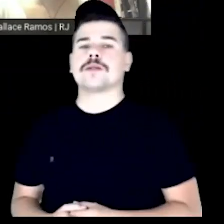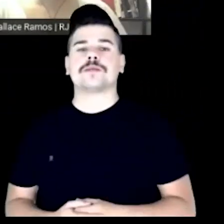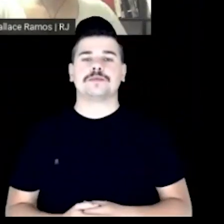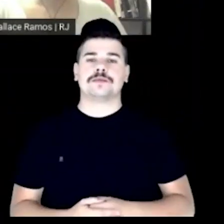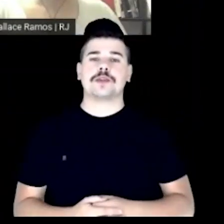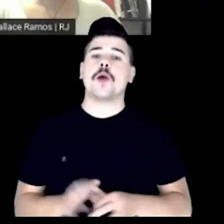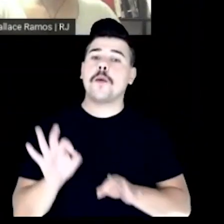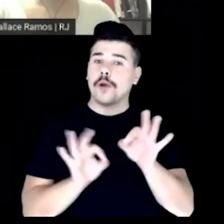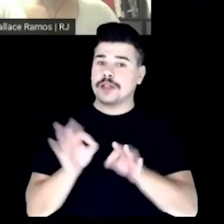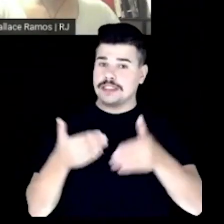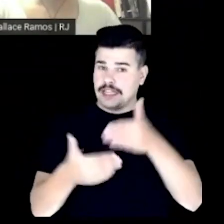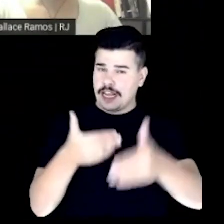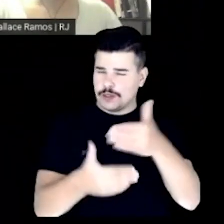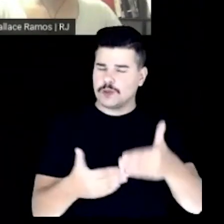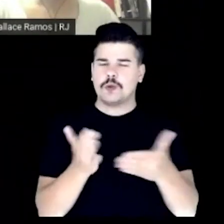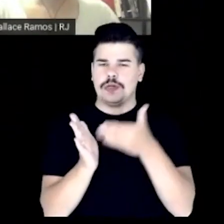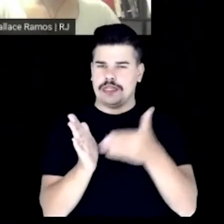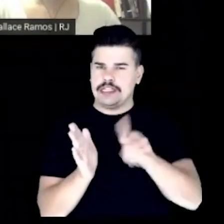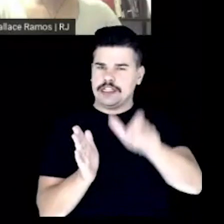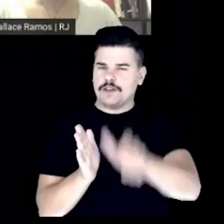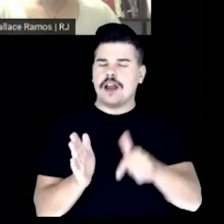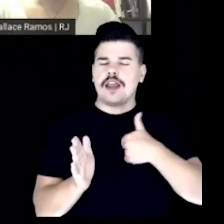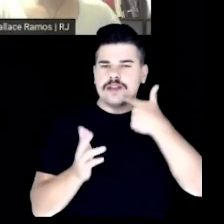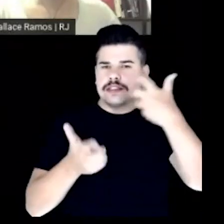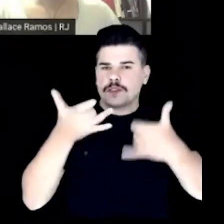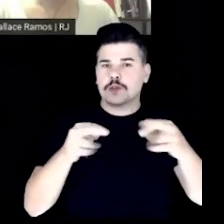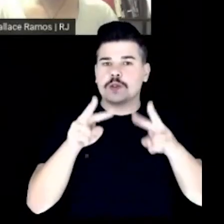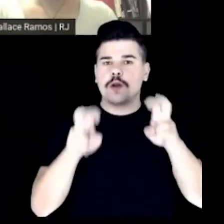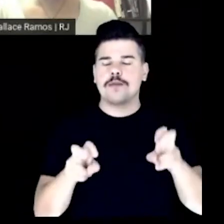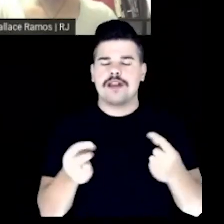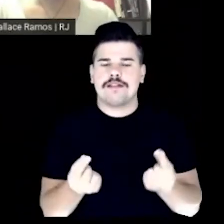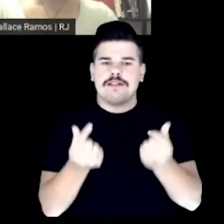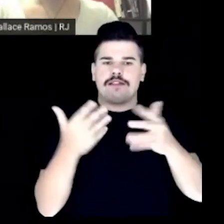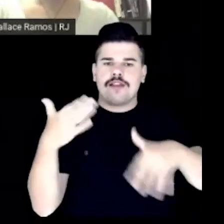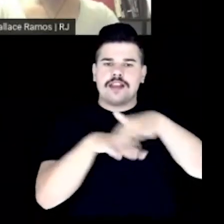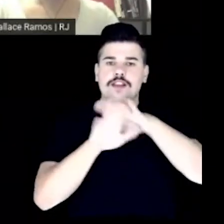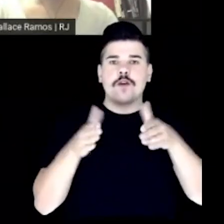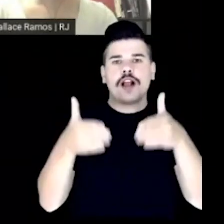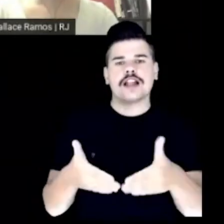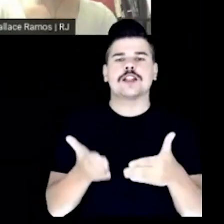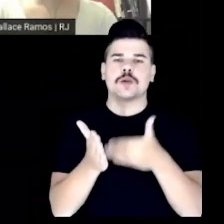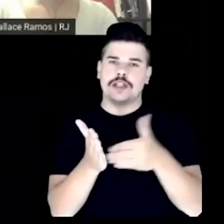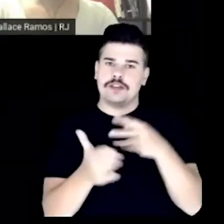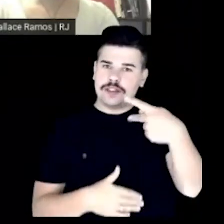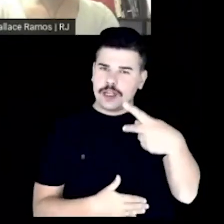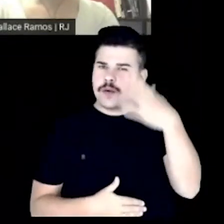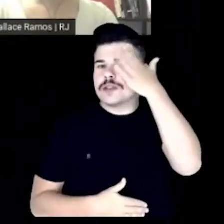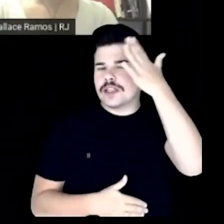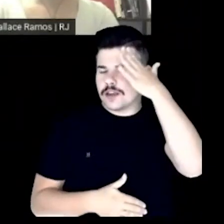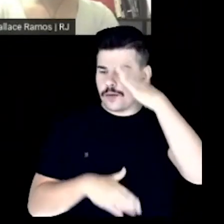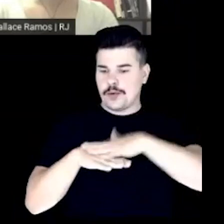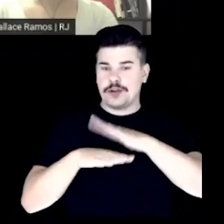como foi, volto a mencionar, a riqueza linguística e de linguagem do teu livro. E eu imagino